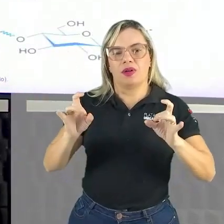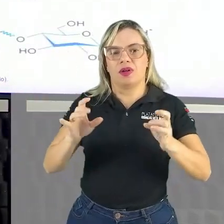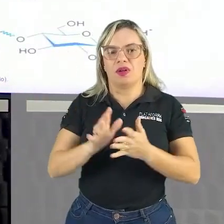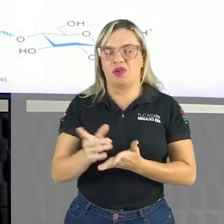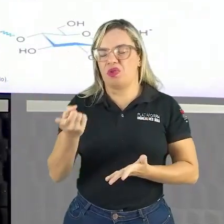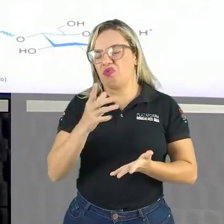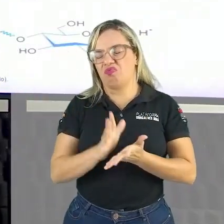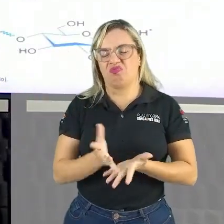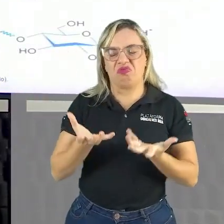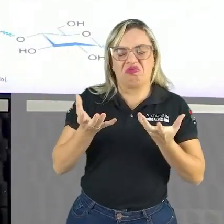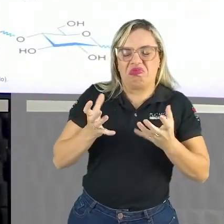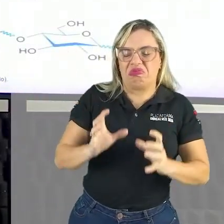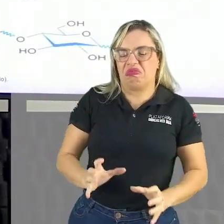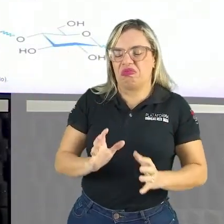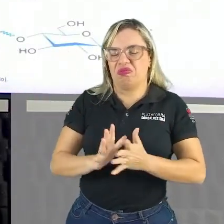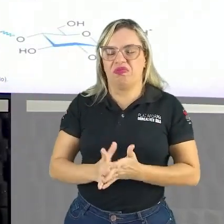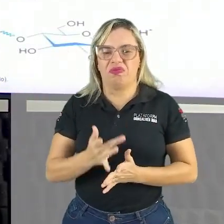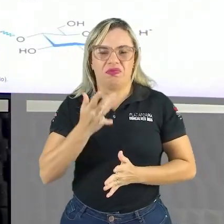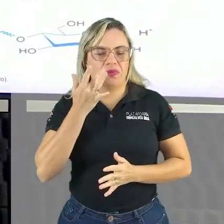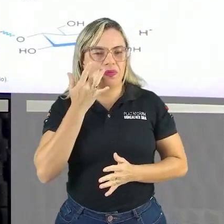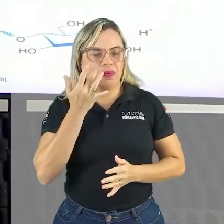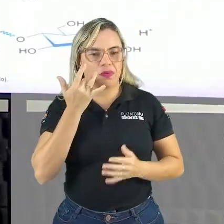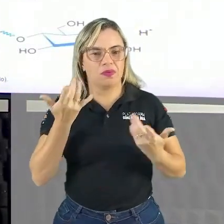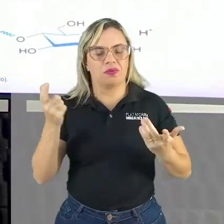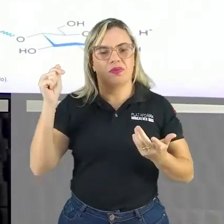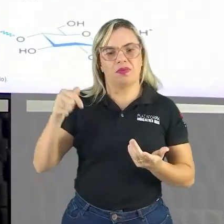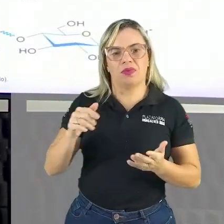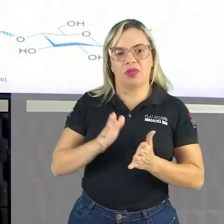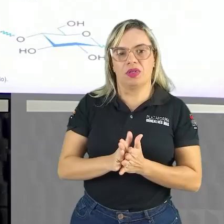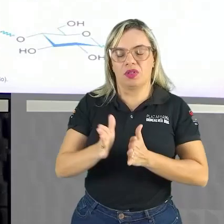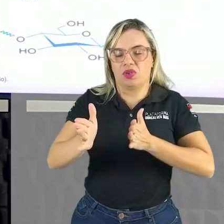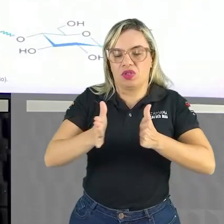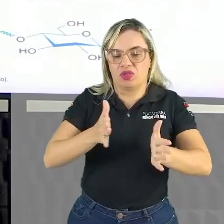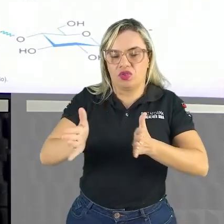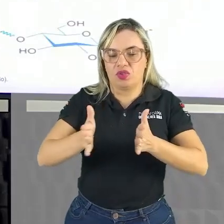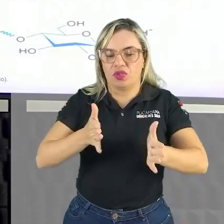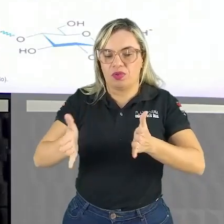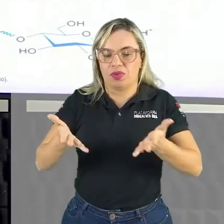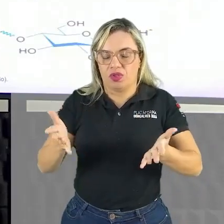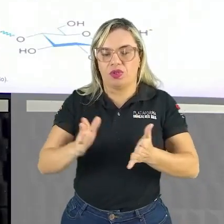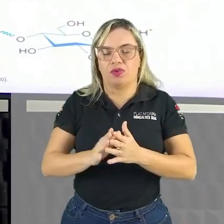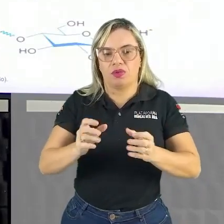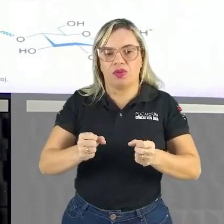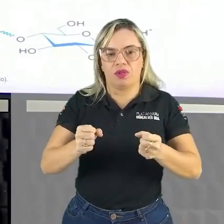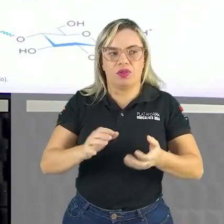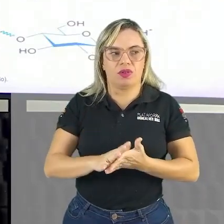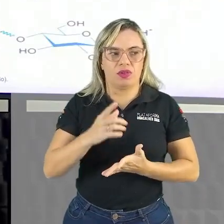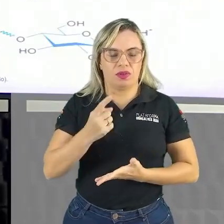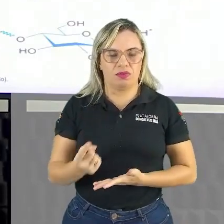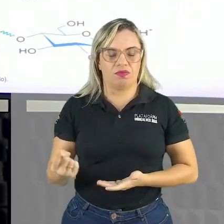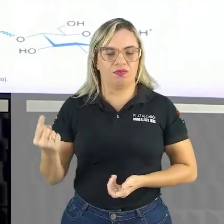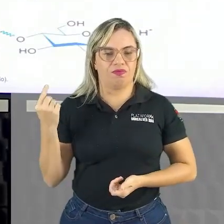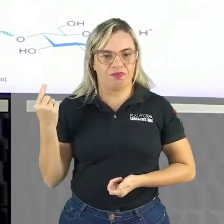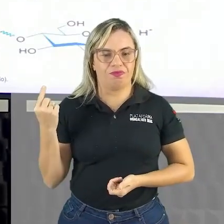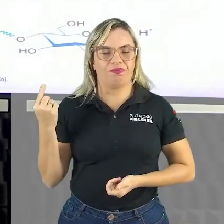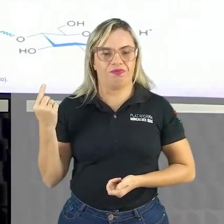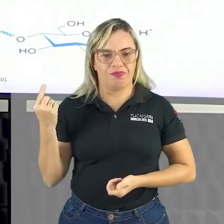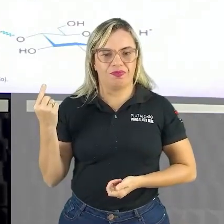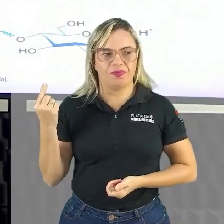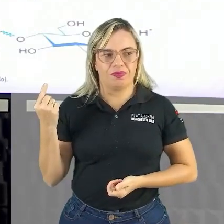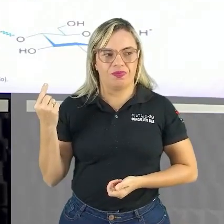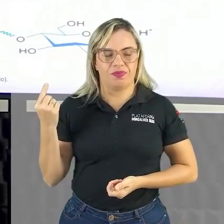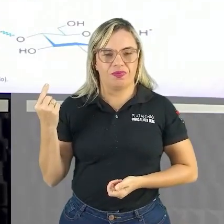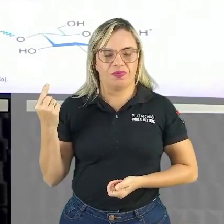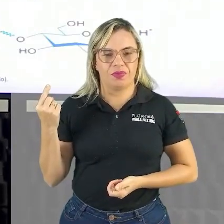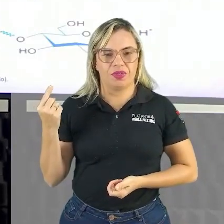ir para Fortaleza. Fortaleza é meu destino intermediário. Esse lindão bem aqui,